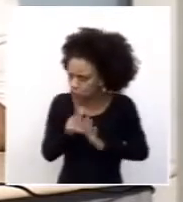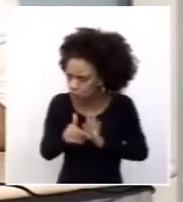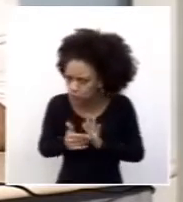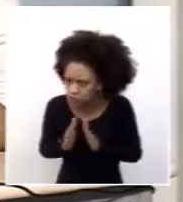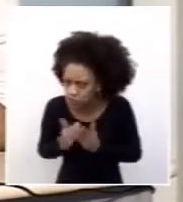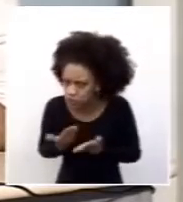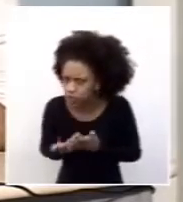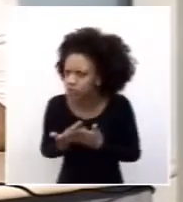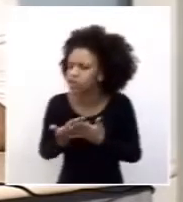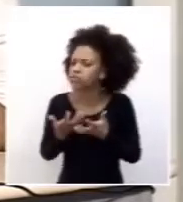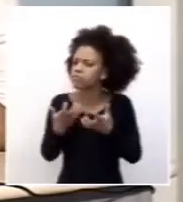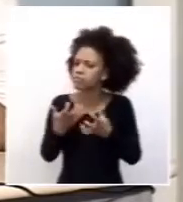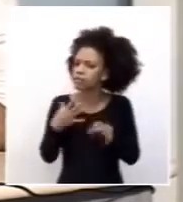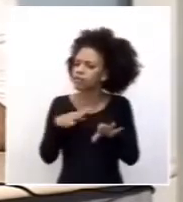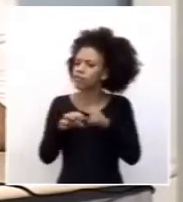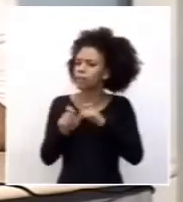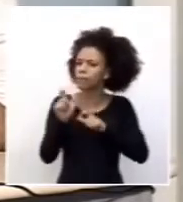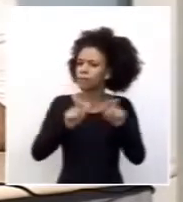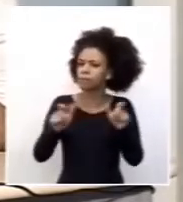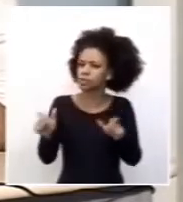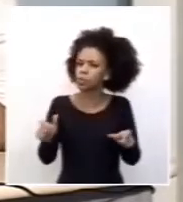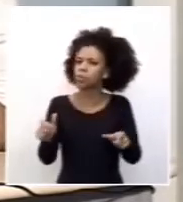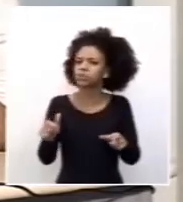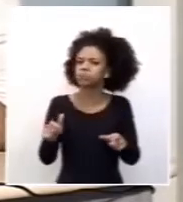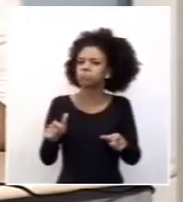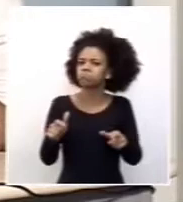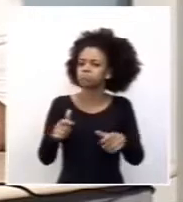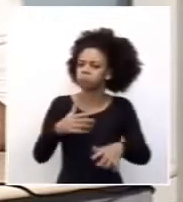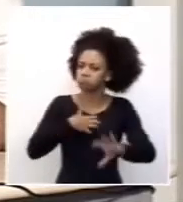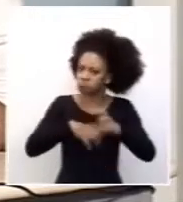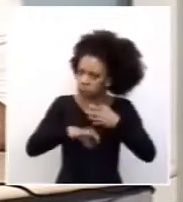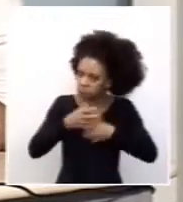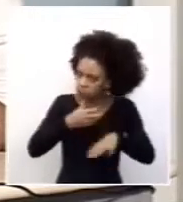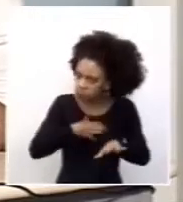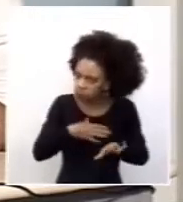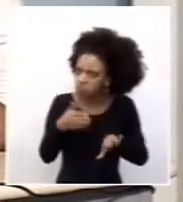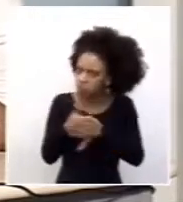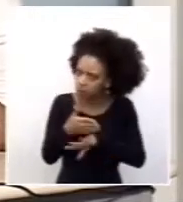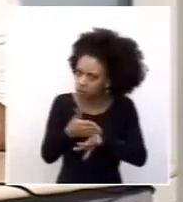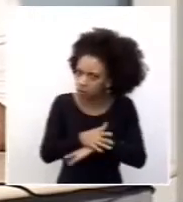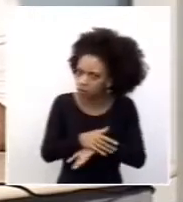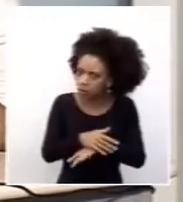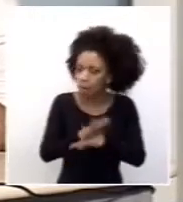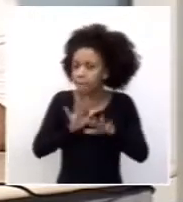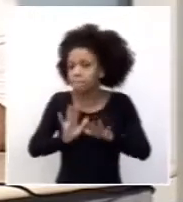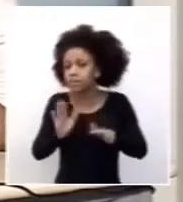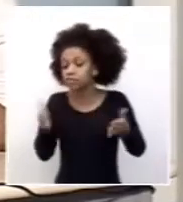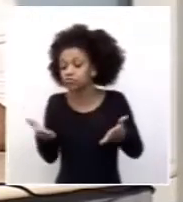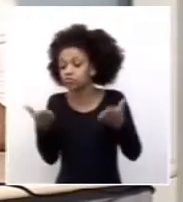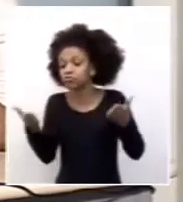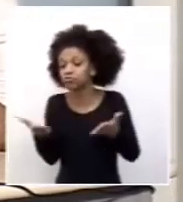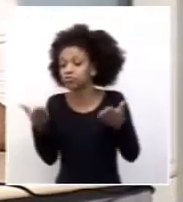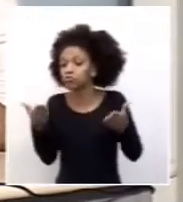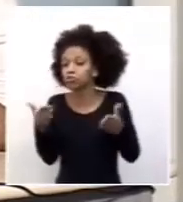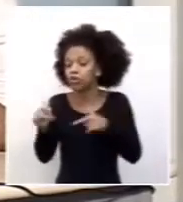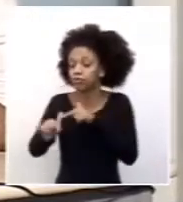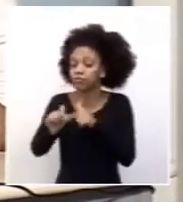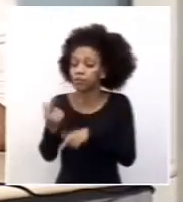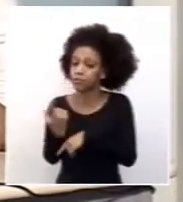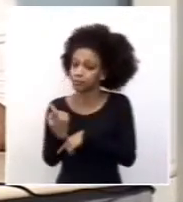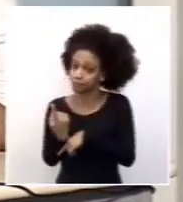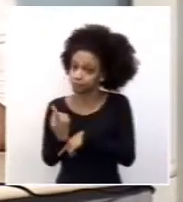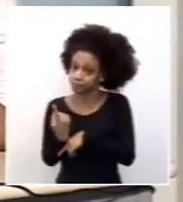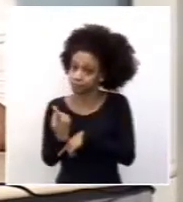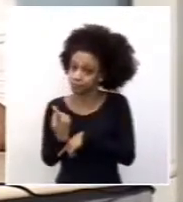formar sujeitos empáticos e cooperativos, mas frequentemente os estimulam a trabalhar em situações individuais